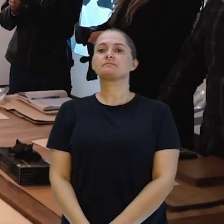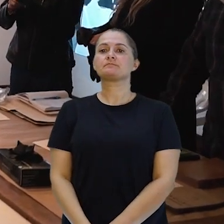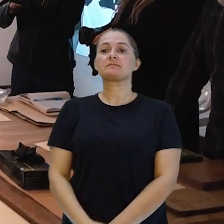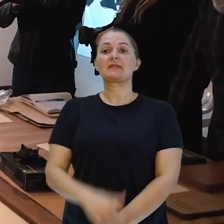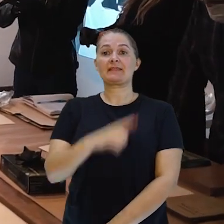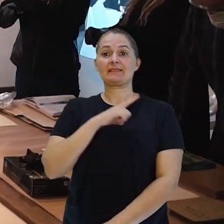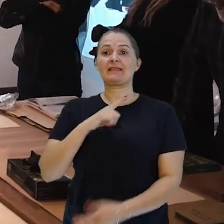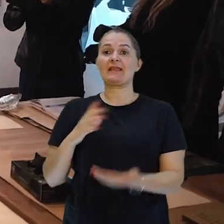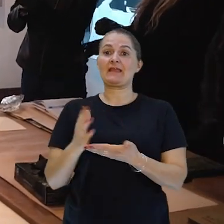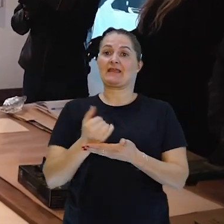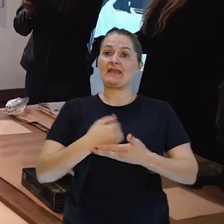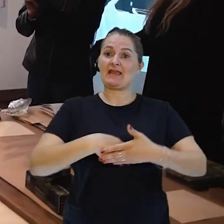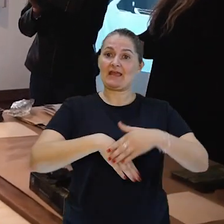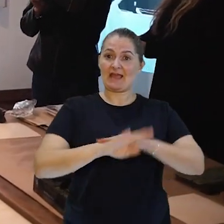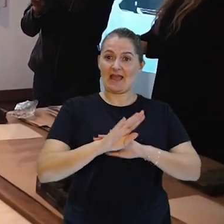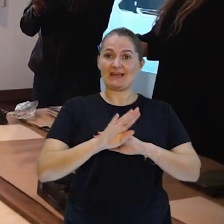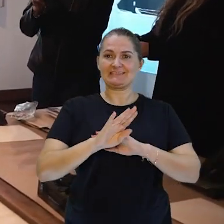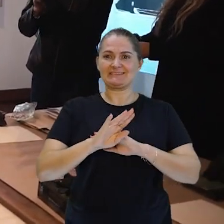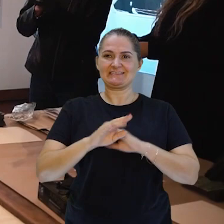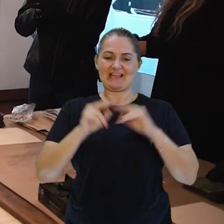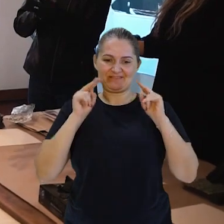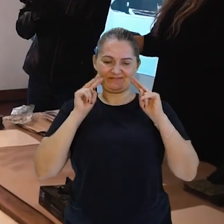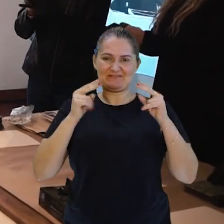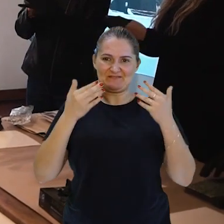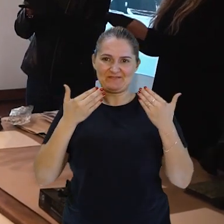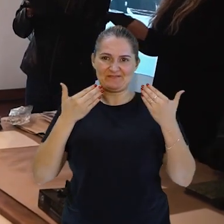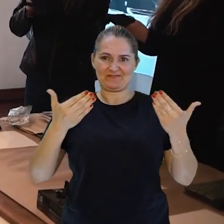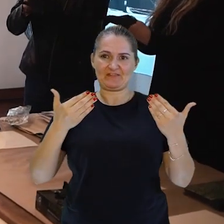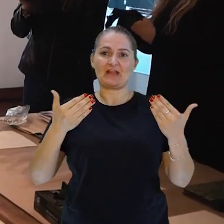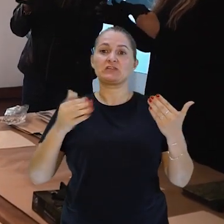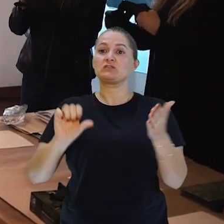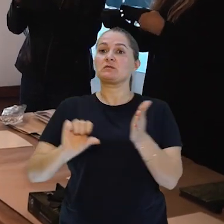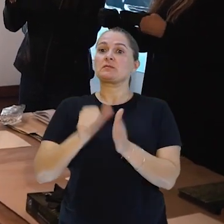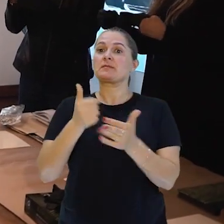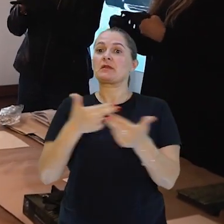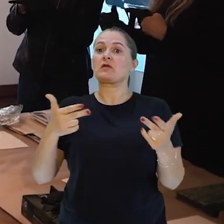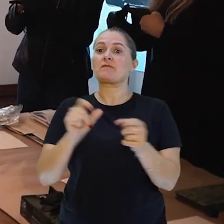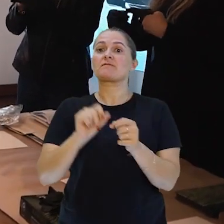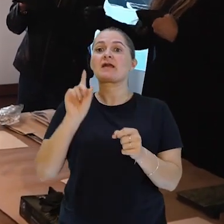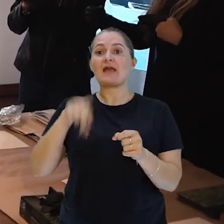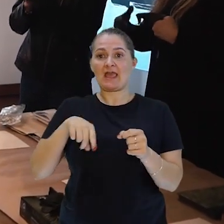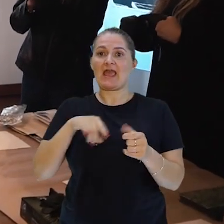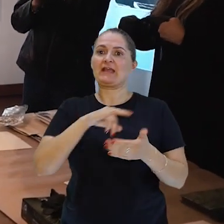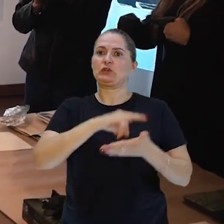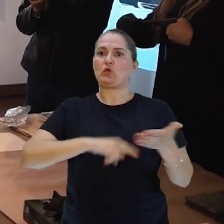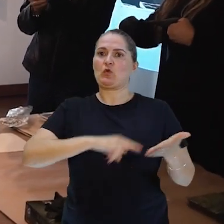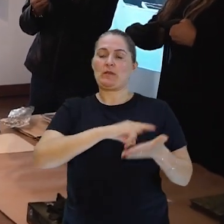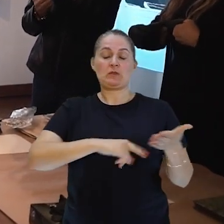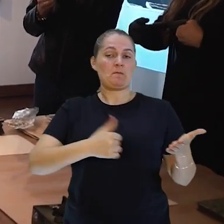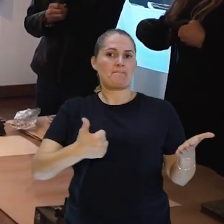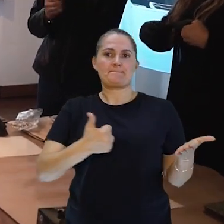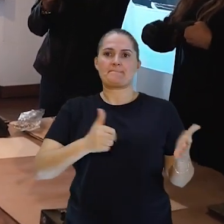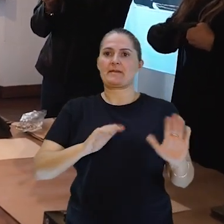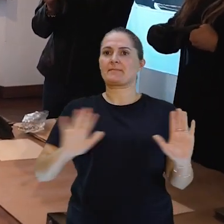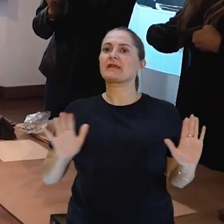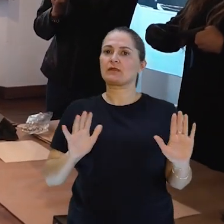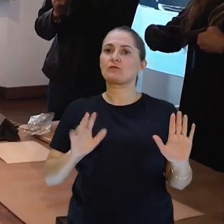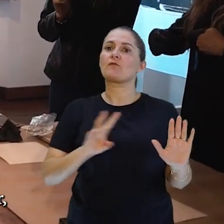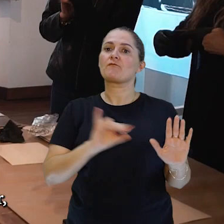tem um acervo na nossa frente, a primeira coisa que a gente faz é a